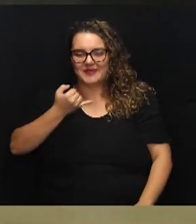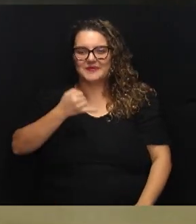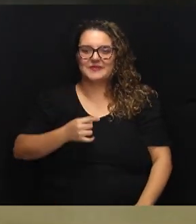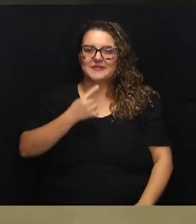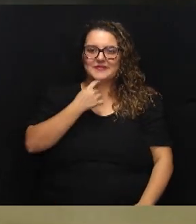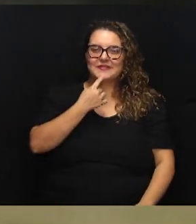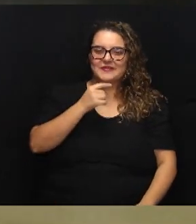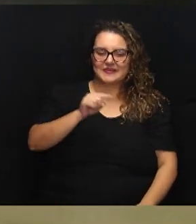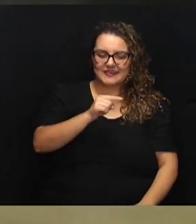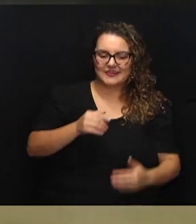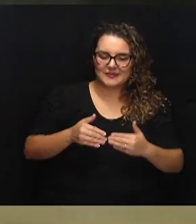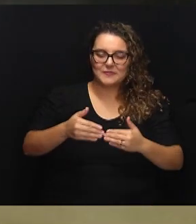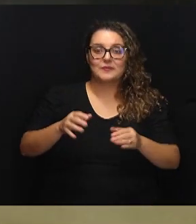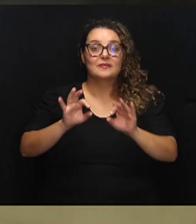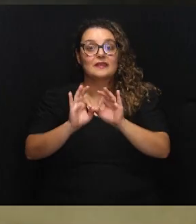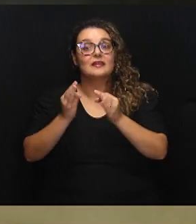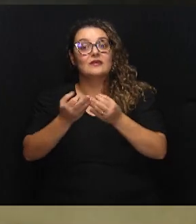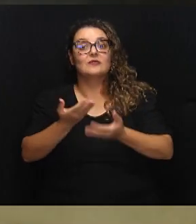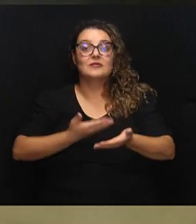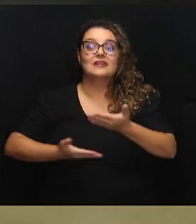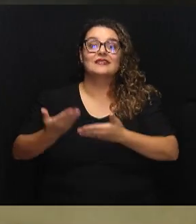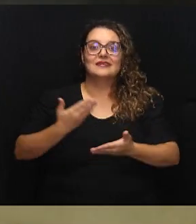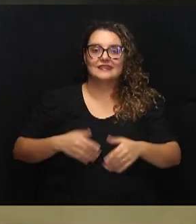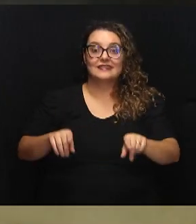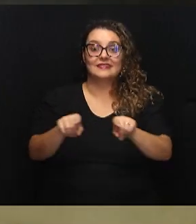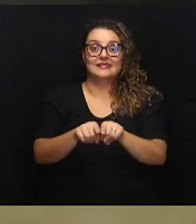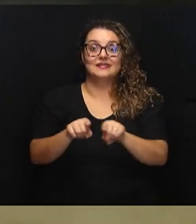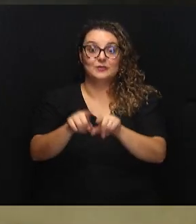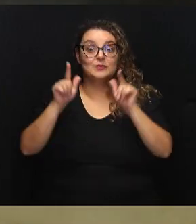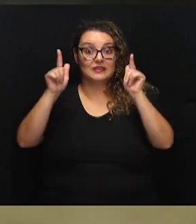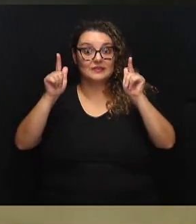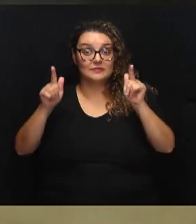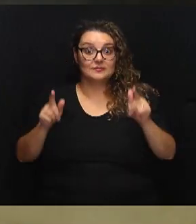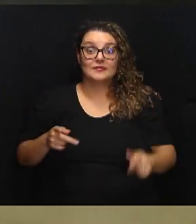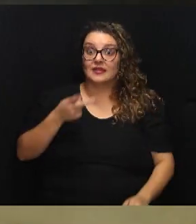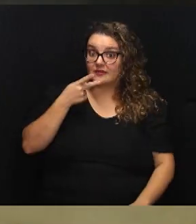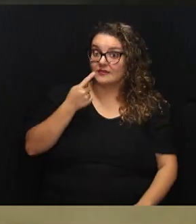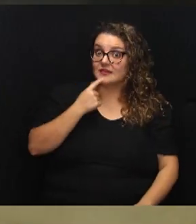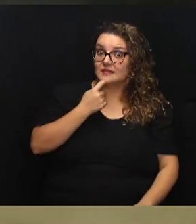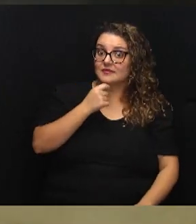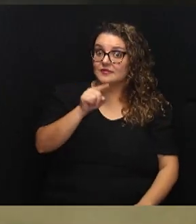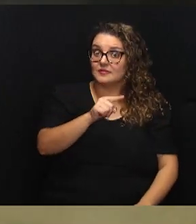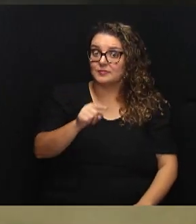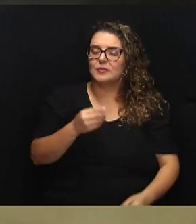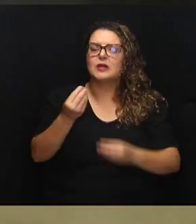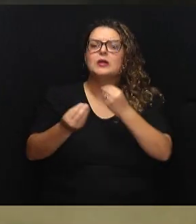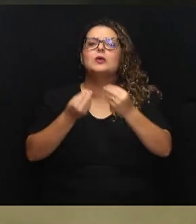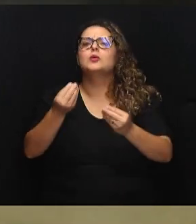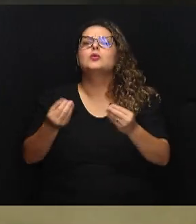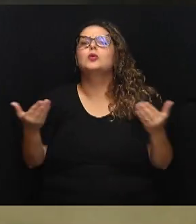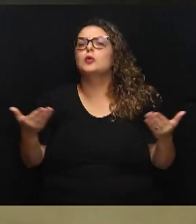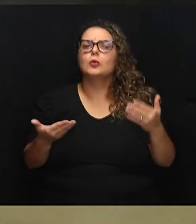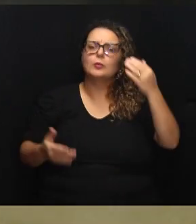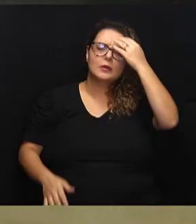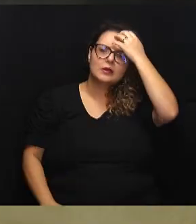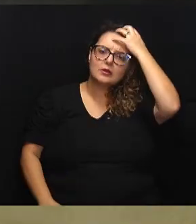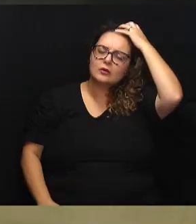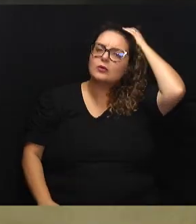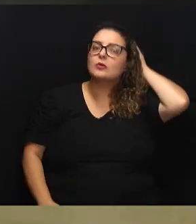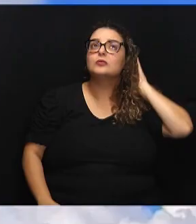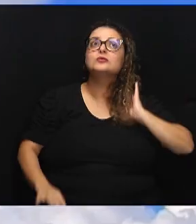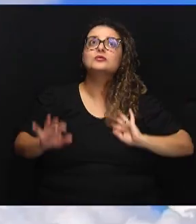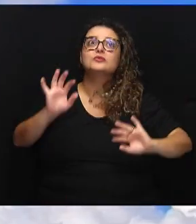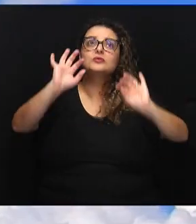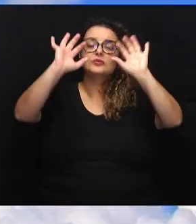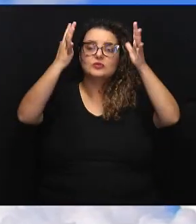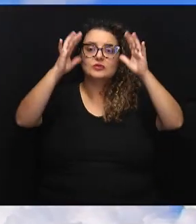feriadão, aproveite para ficar com a família e também para se divertir. E falando em feriado, como é que será que fica o tempo para hoje, né? Hoje, feriado de